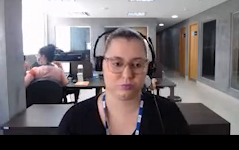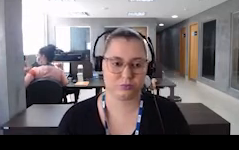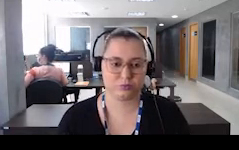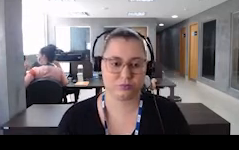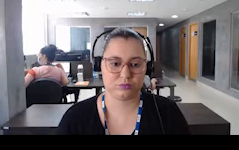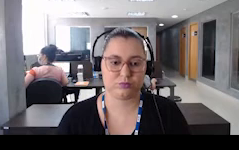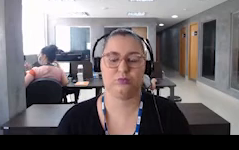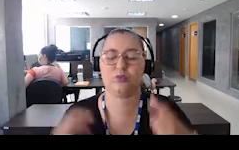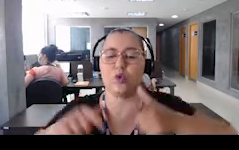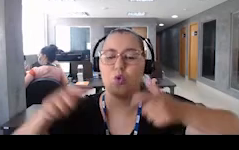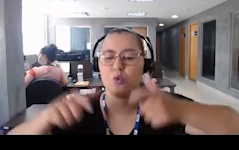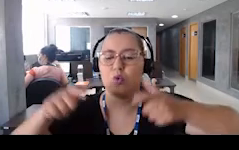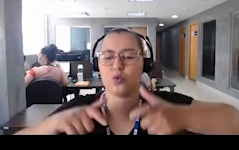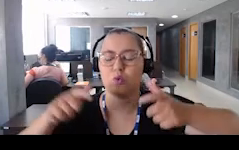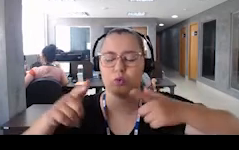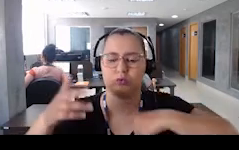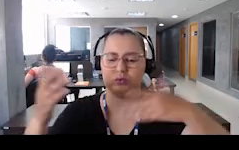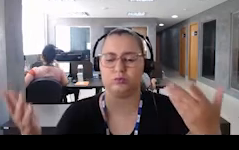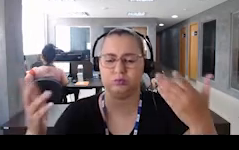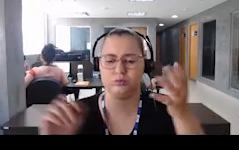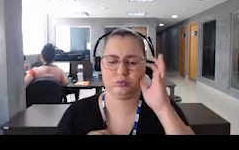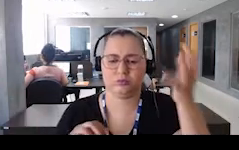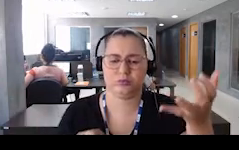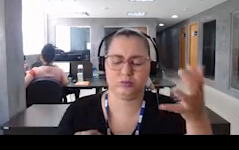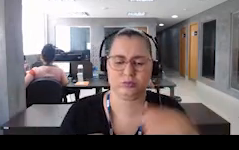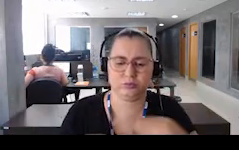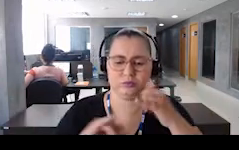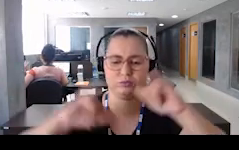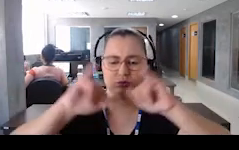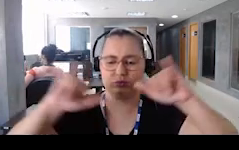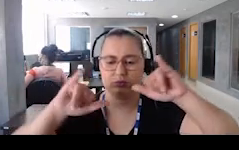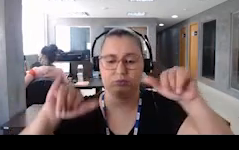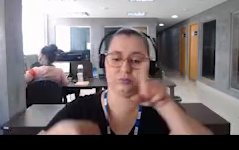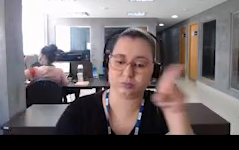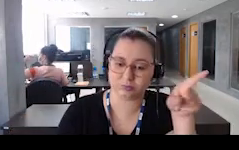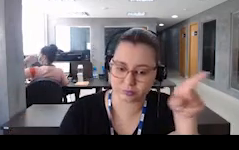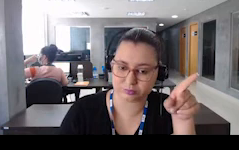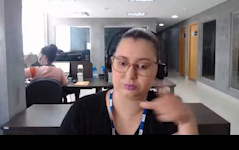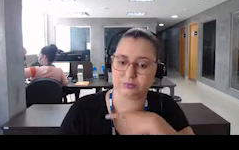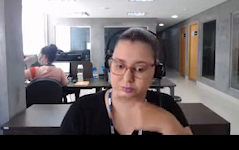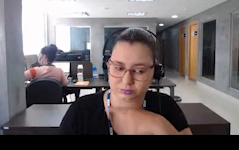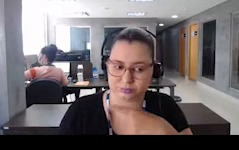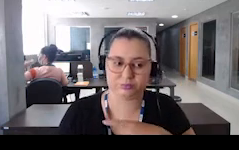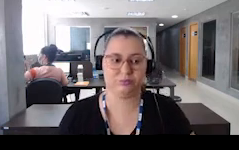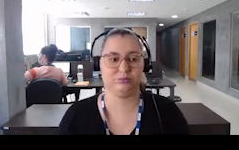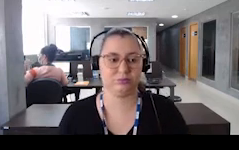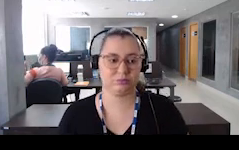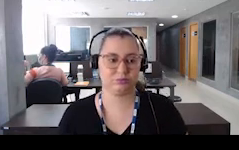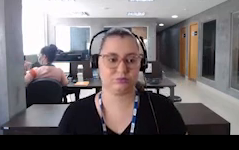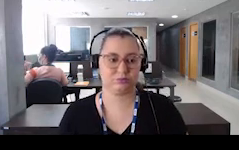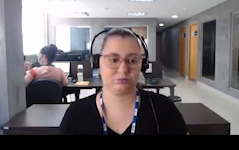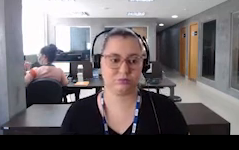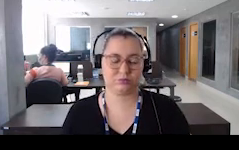1.5. Onde é que eu acho as informações para resolver o desafio 1.5? Tá aqui também na plataforma, ó.